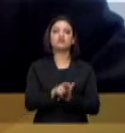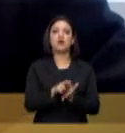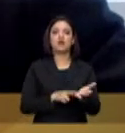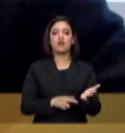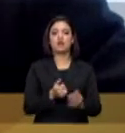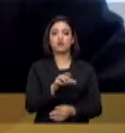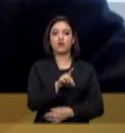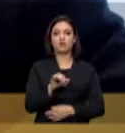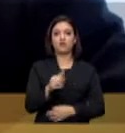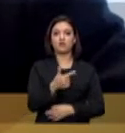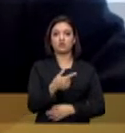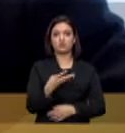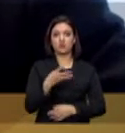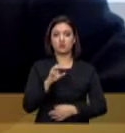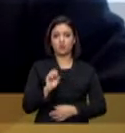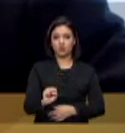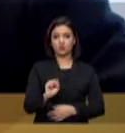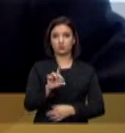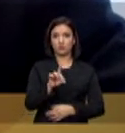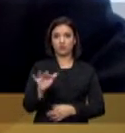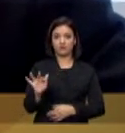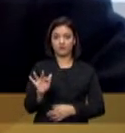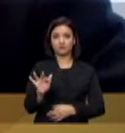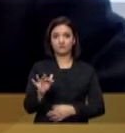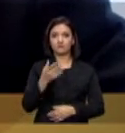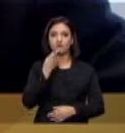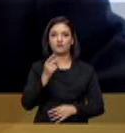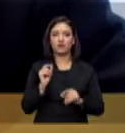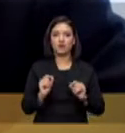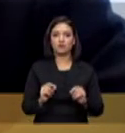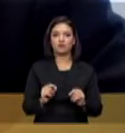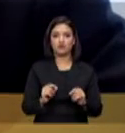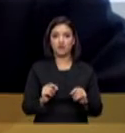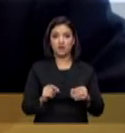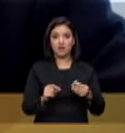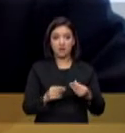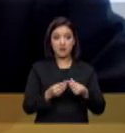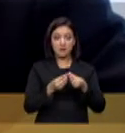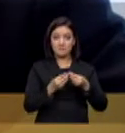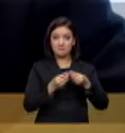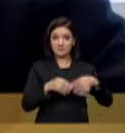da ADI 2418 do Distrito Federal e diz que não haverá perda do objeto